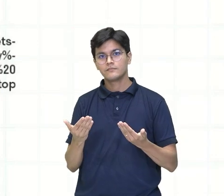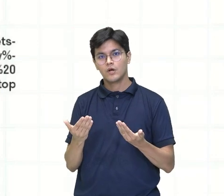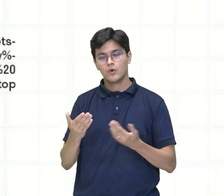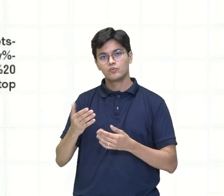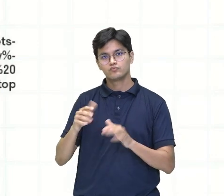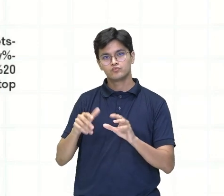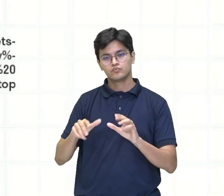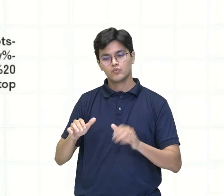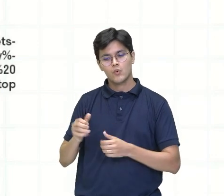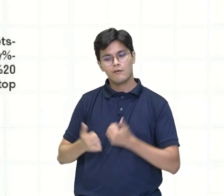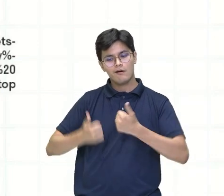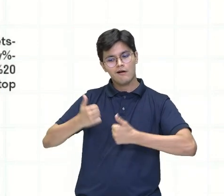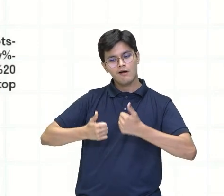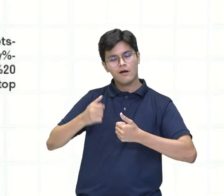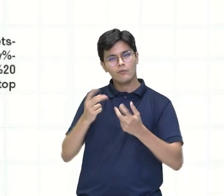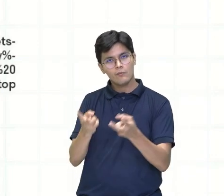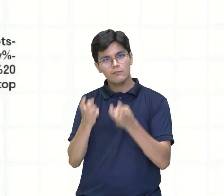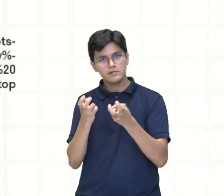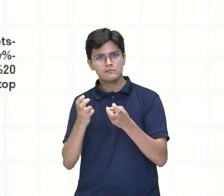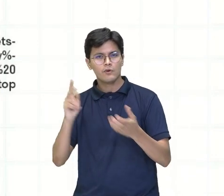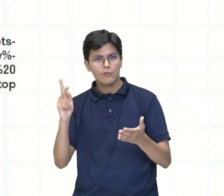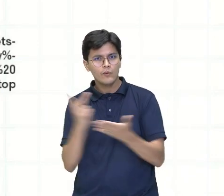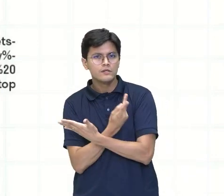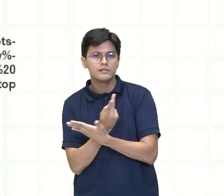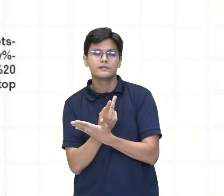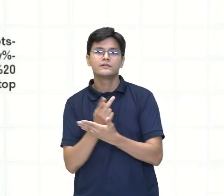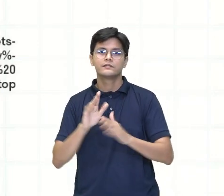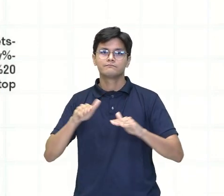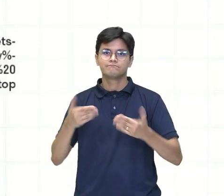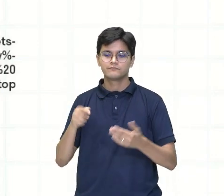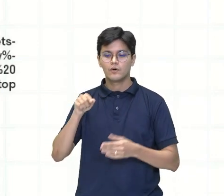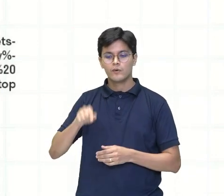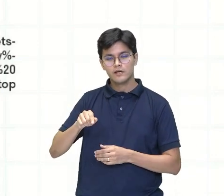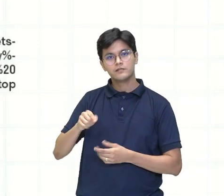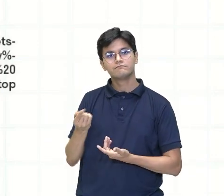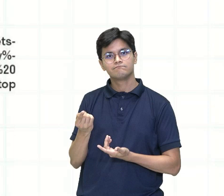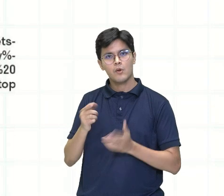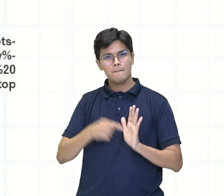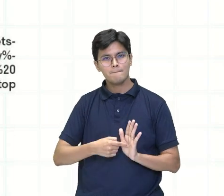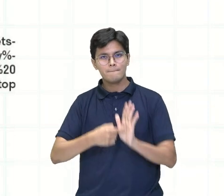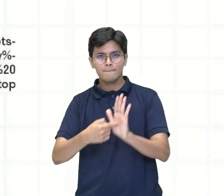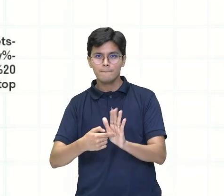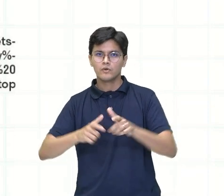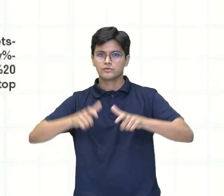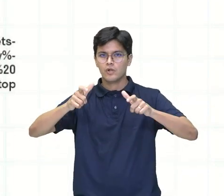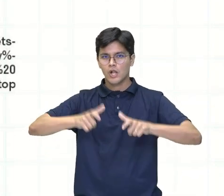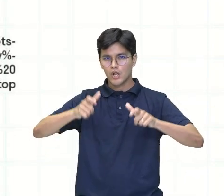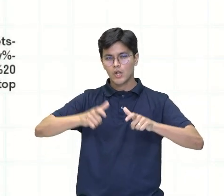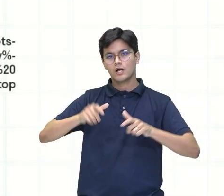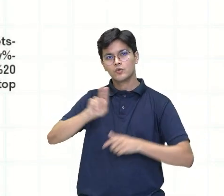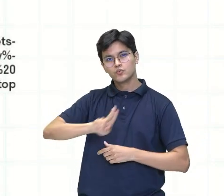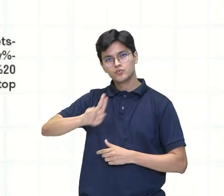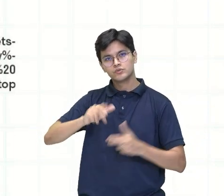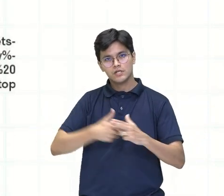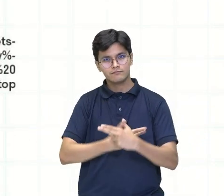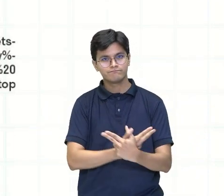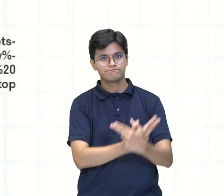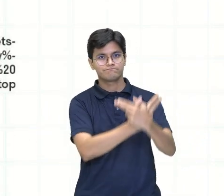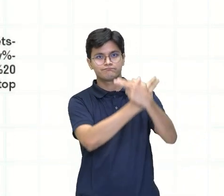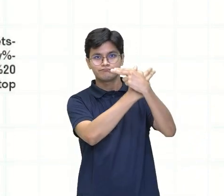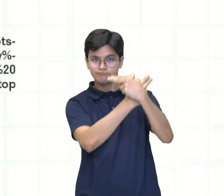e ele mesmo já tem um sistema dele que manda essa localização via satélite, né, para